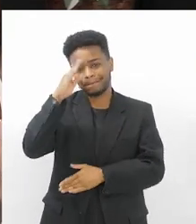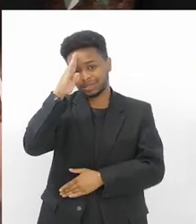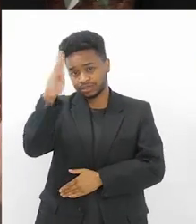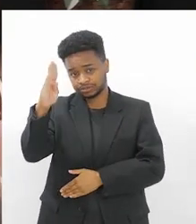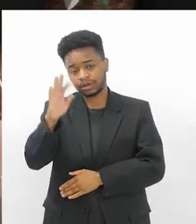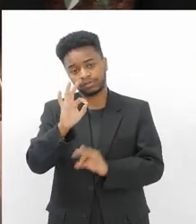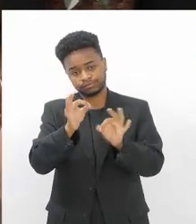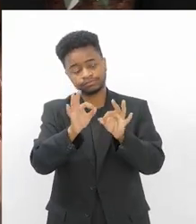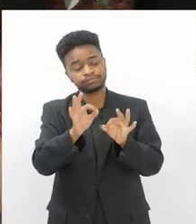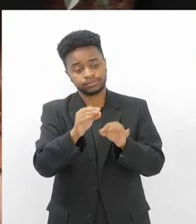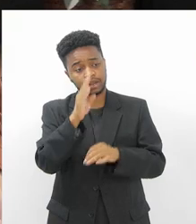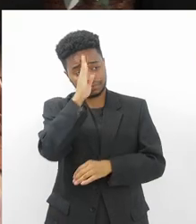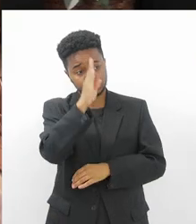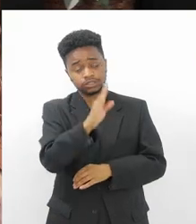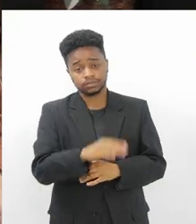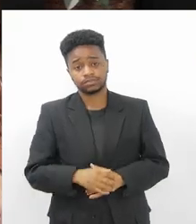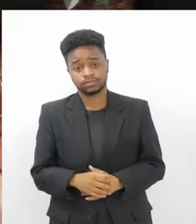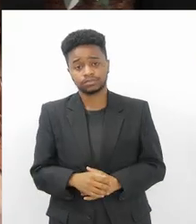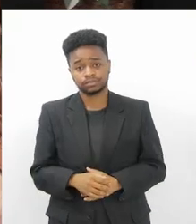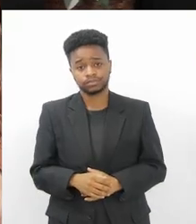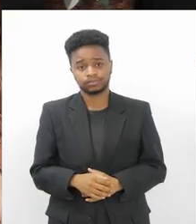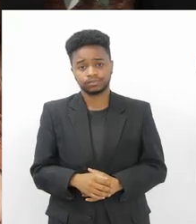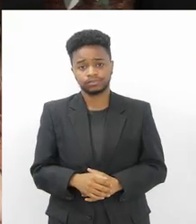que talvez. É fundamental.